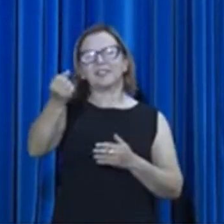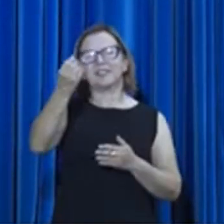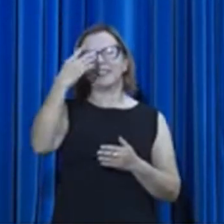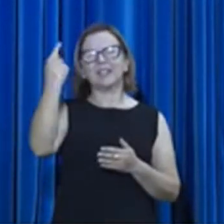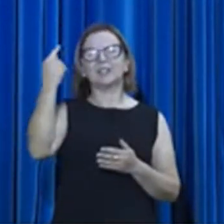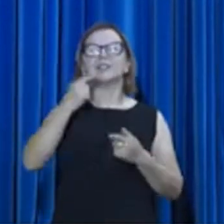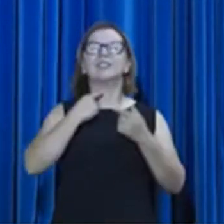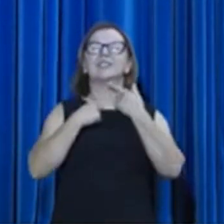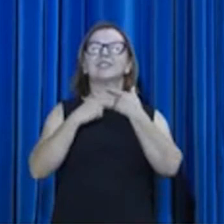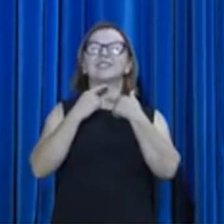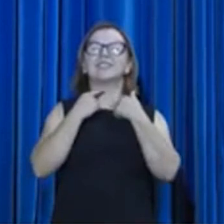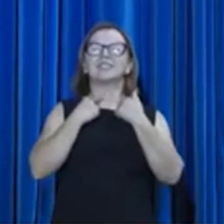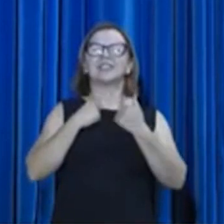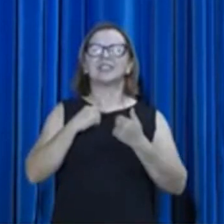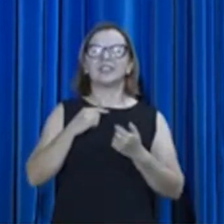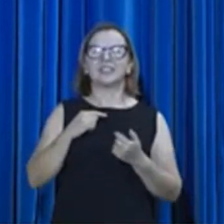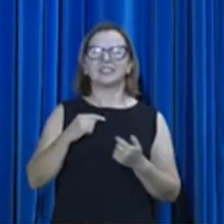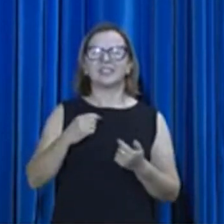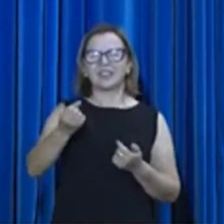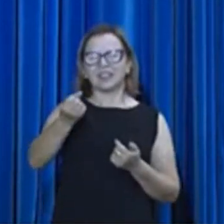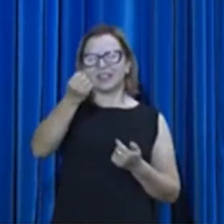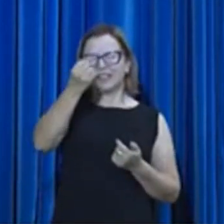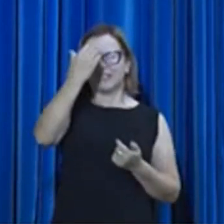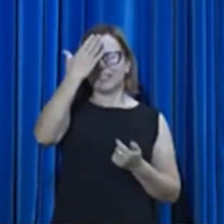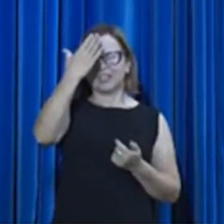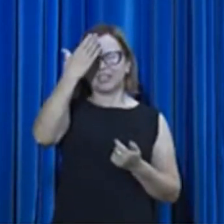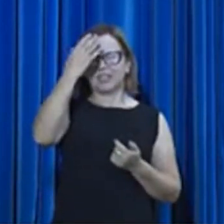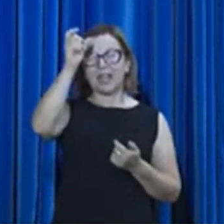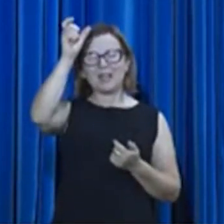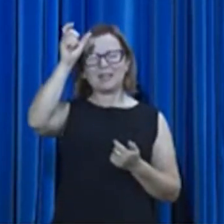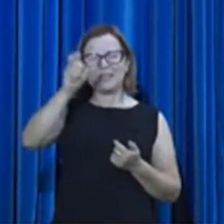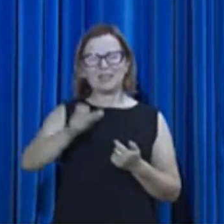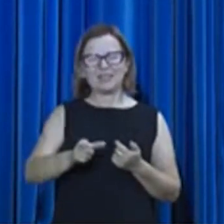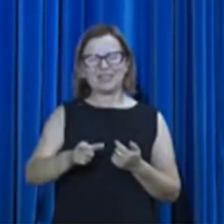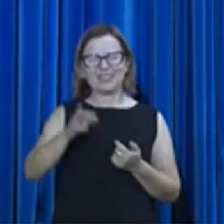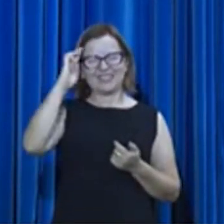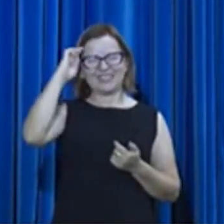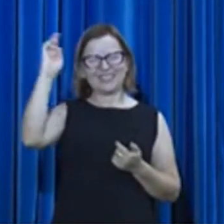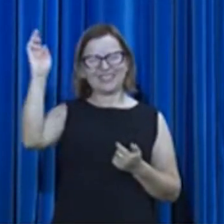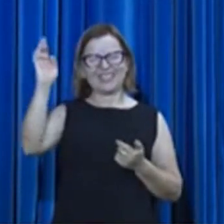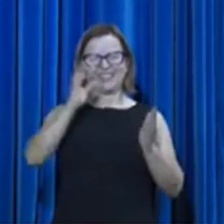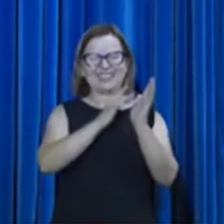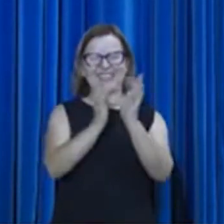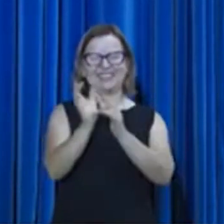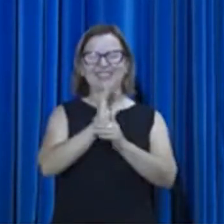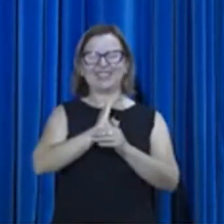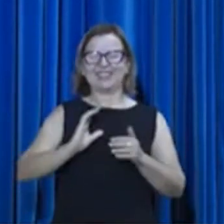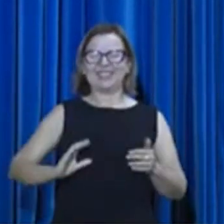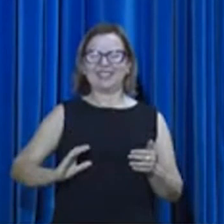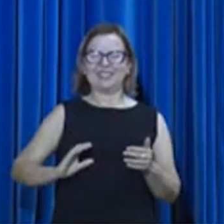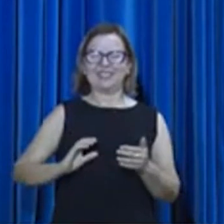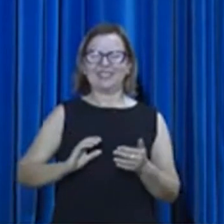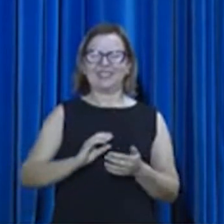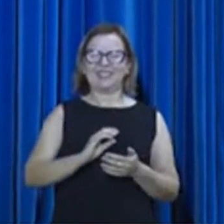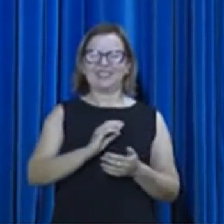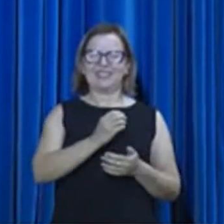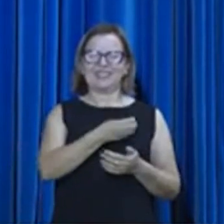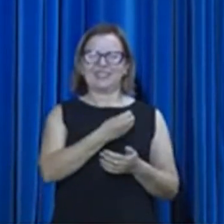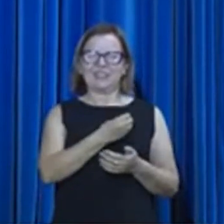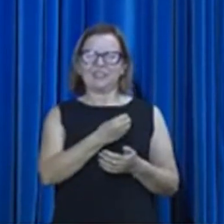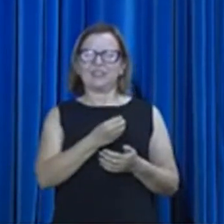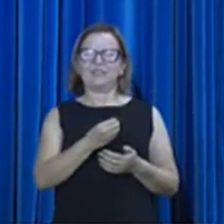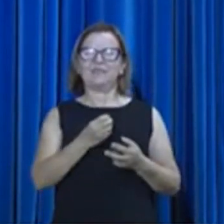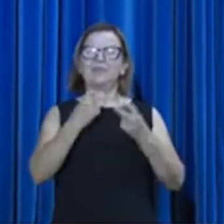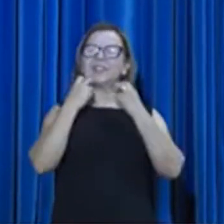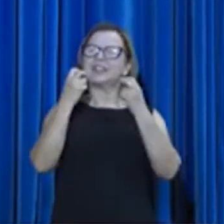Tua vontade, revele a pessoa do Senhor Jesus Cristo em nós. Nós clamamos e